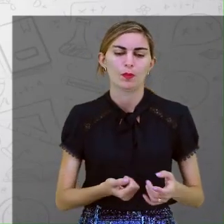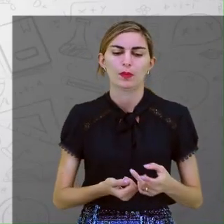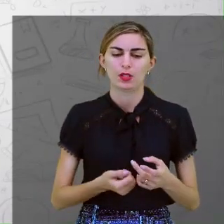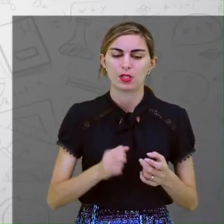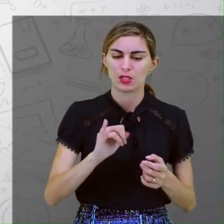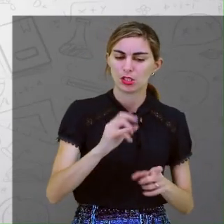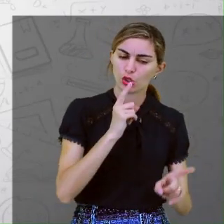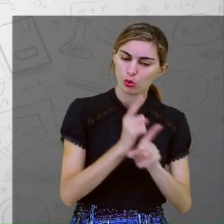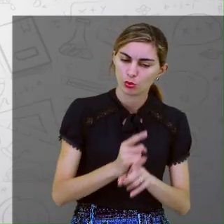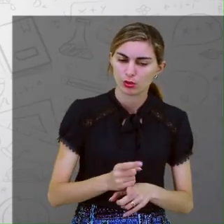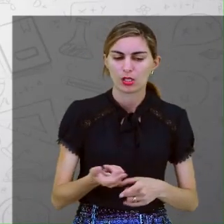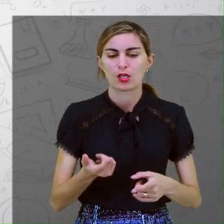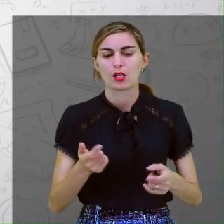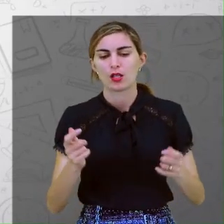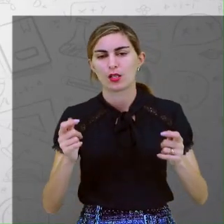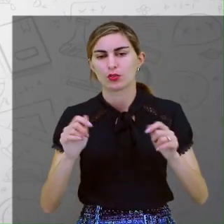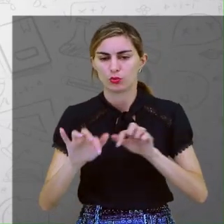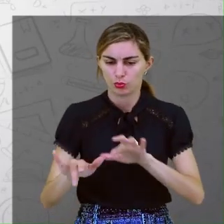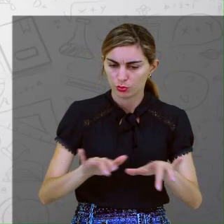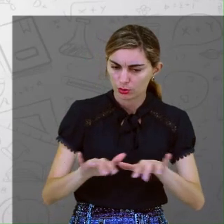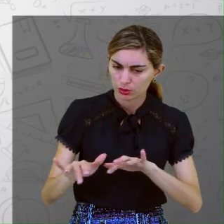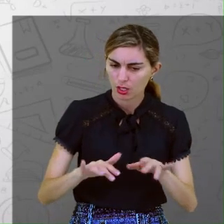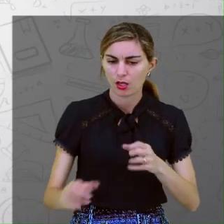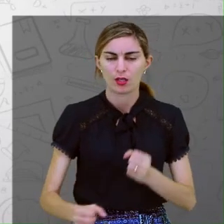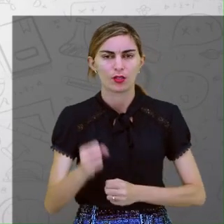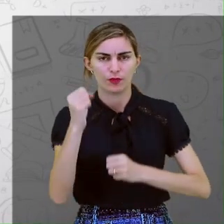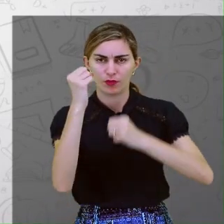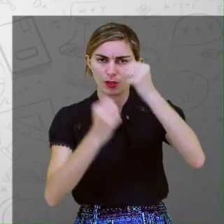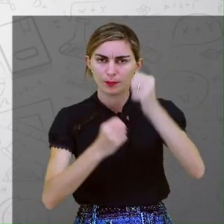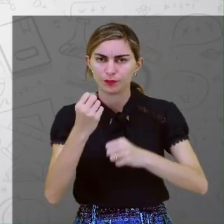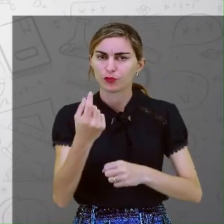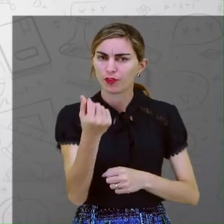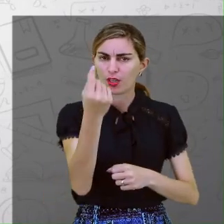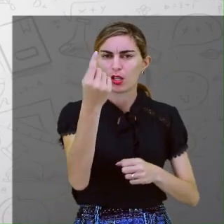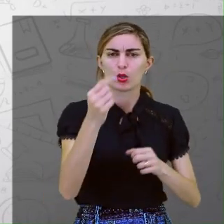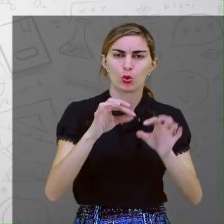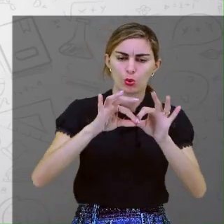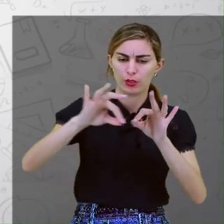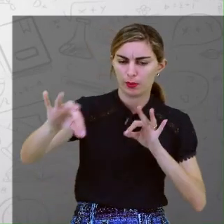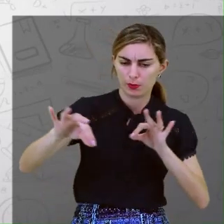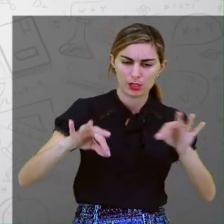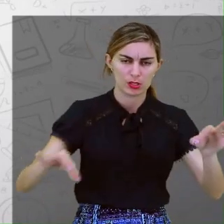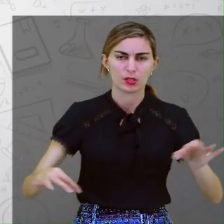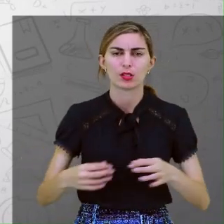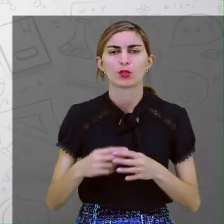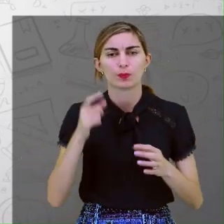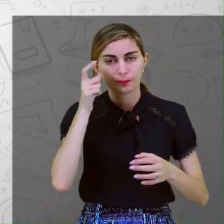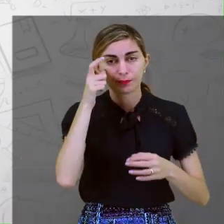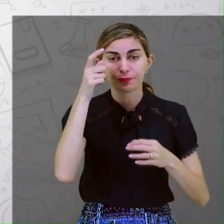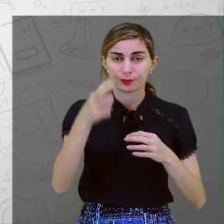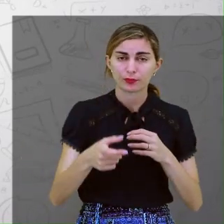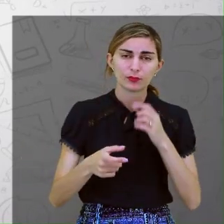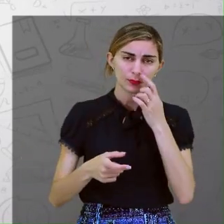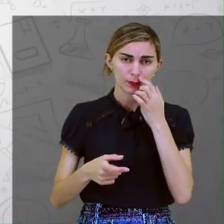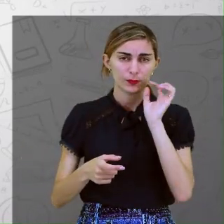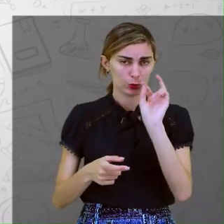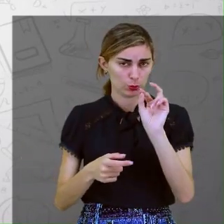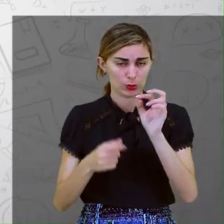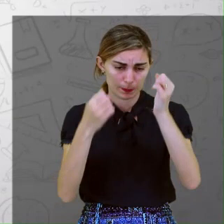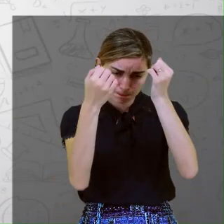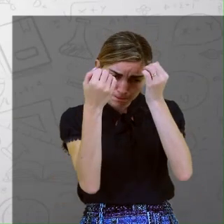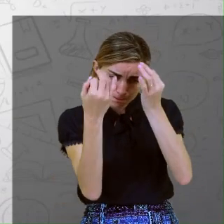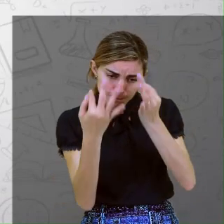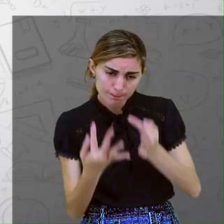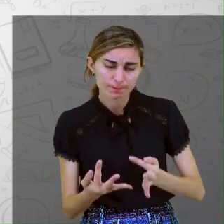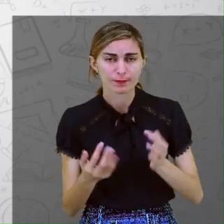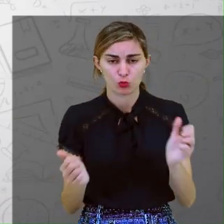se foi encontrado, se tem disponível no site do fabricante, o valor, as dimensões. E é interessante que essa especificação